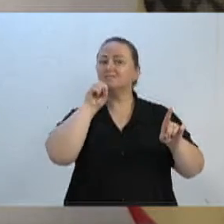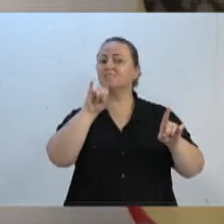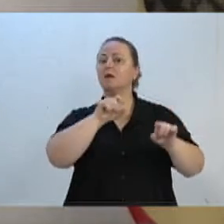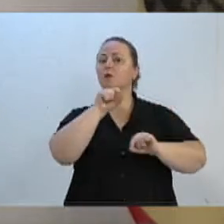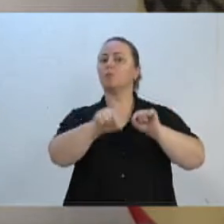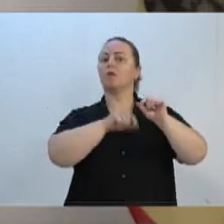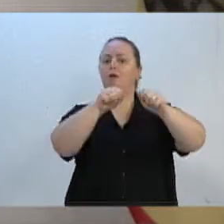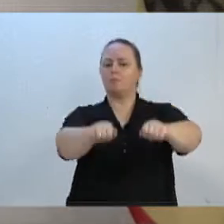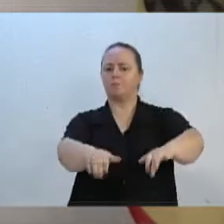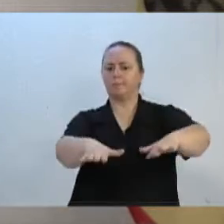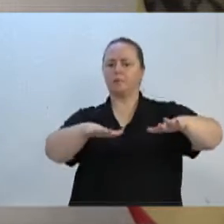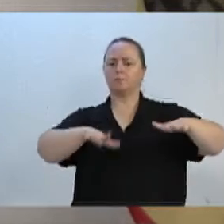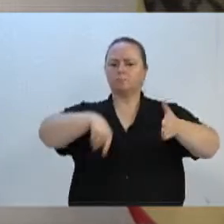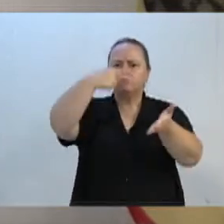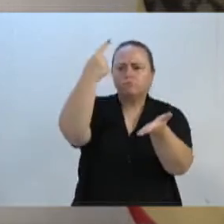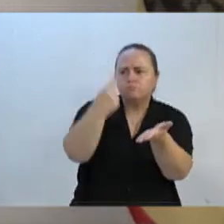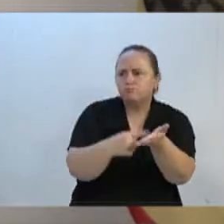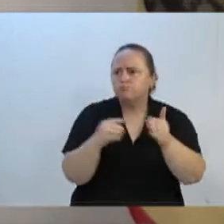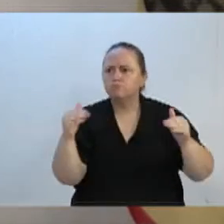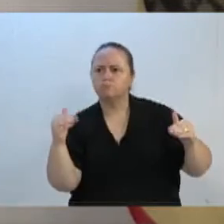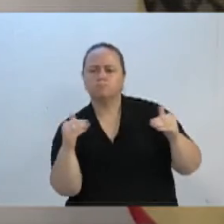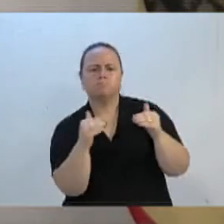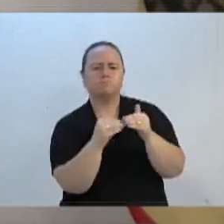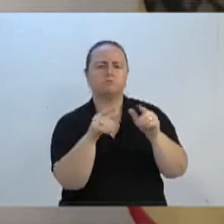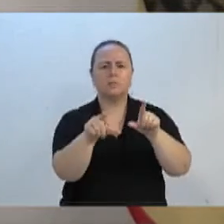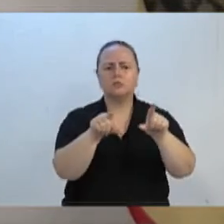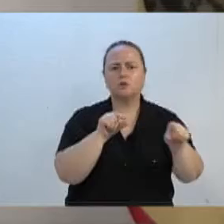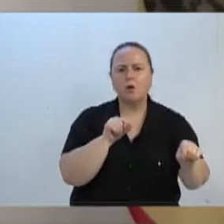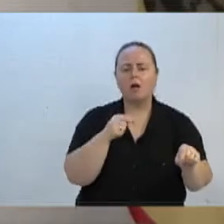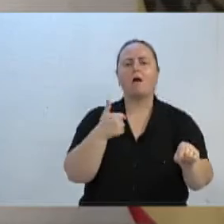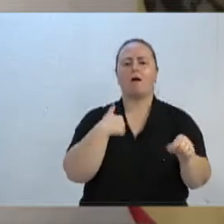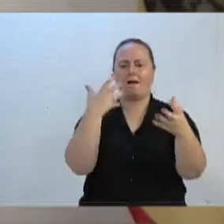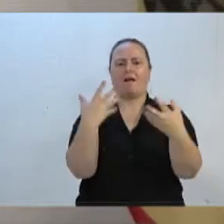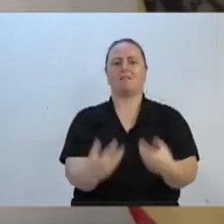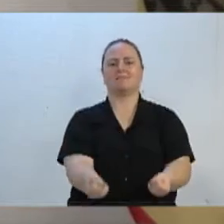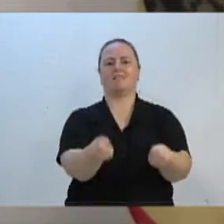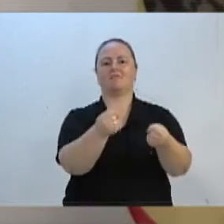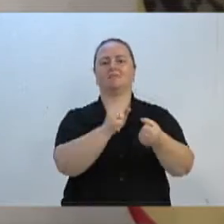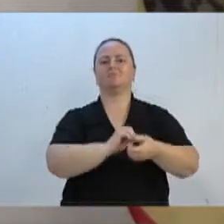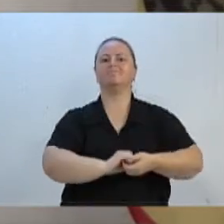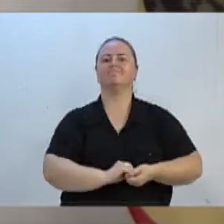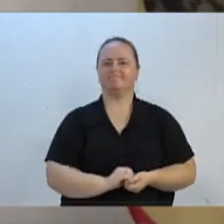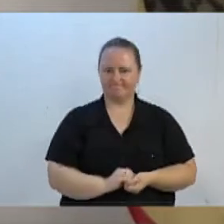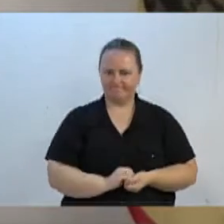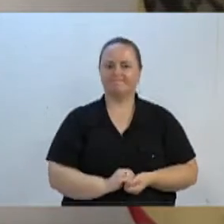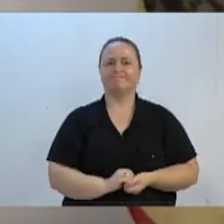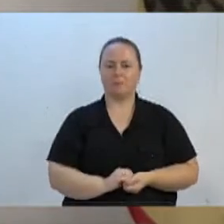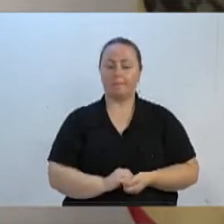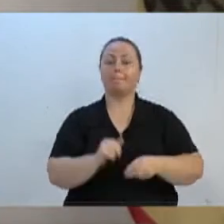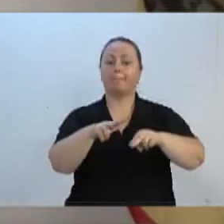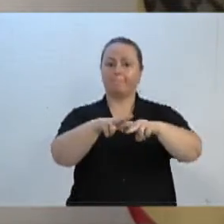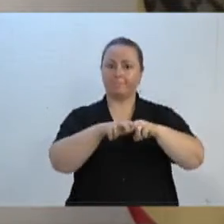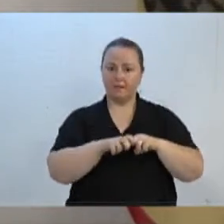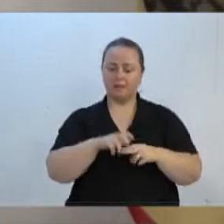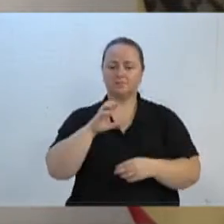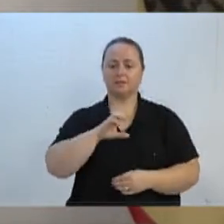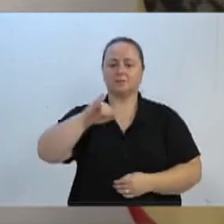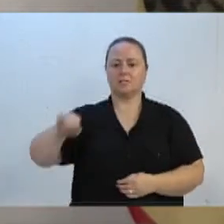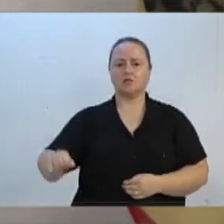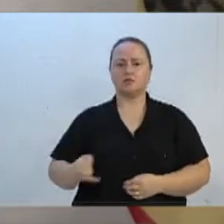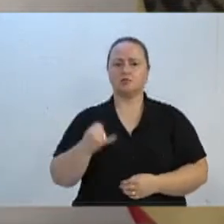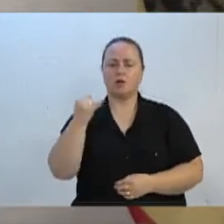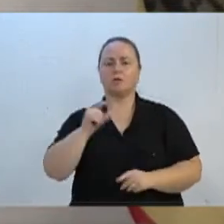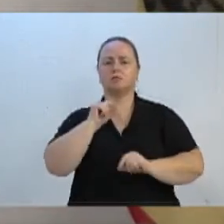Tem que ser aberta uma possibilidade das decisões da CCJ chegarem a plenário. Tem